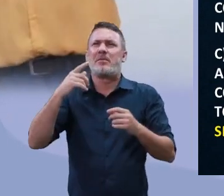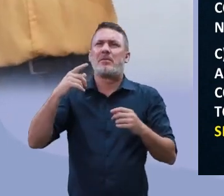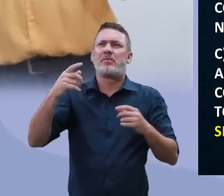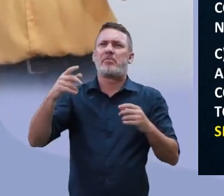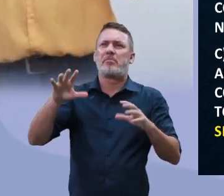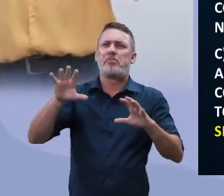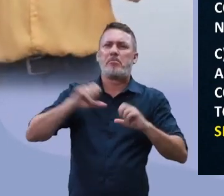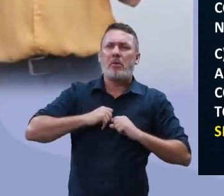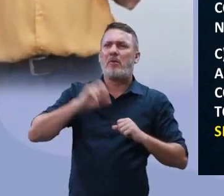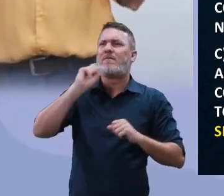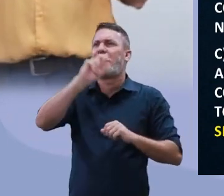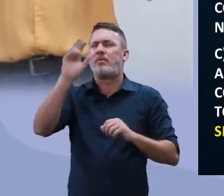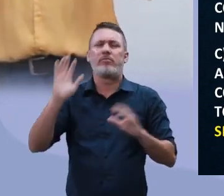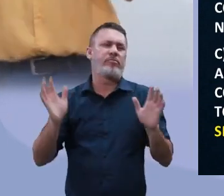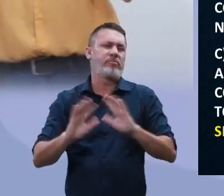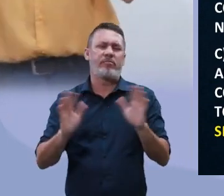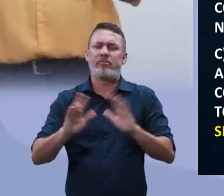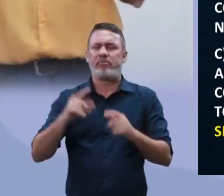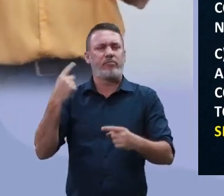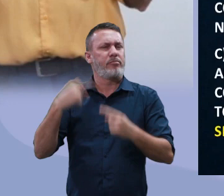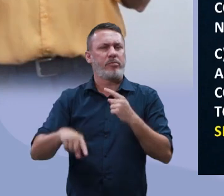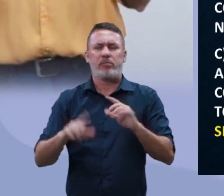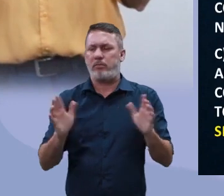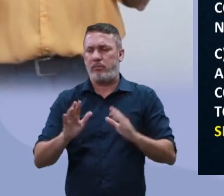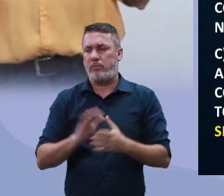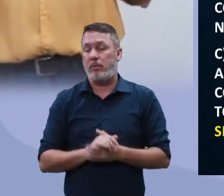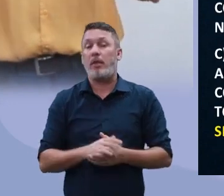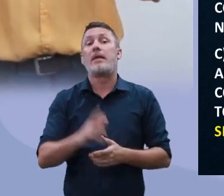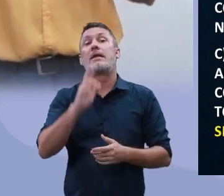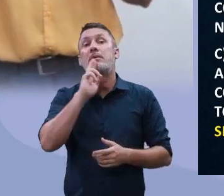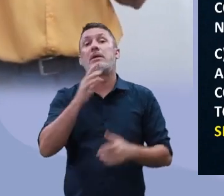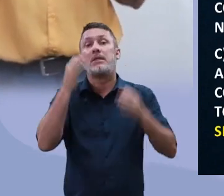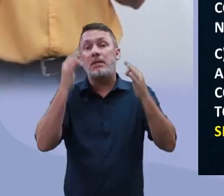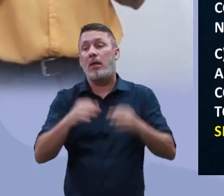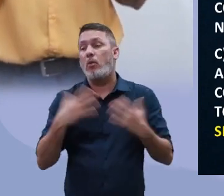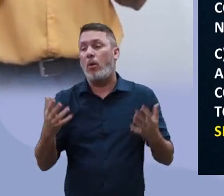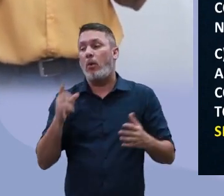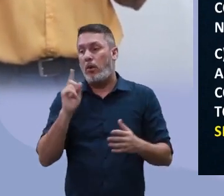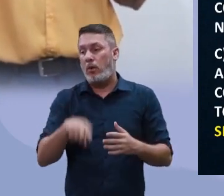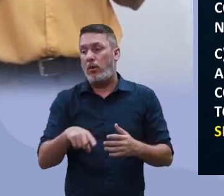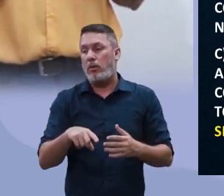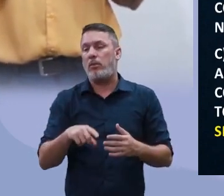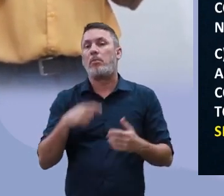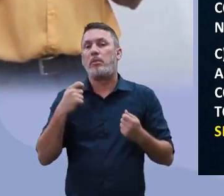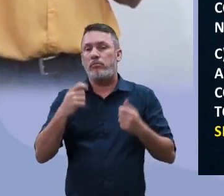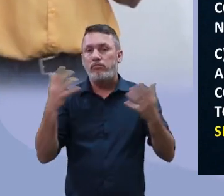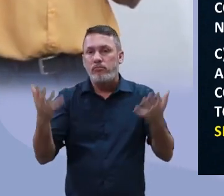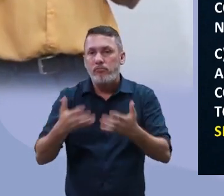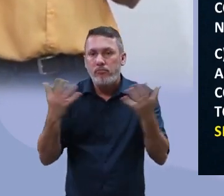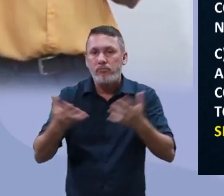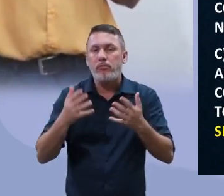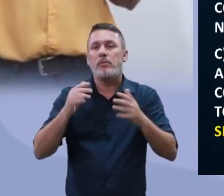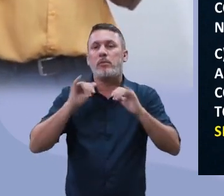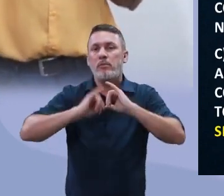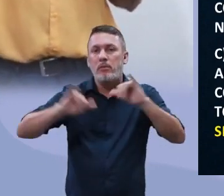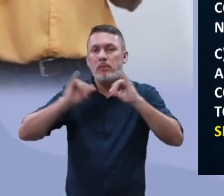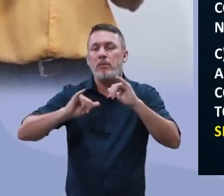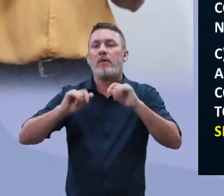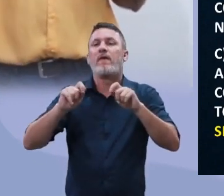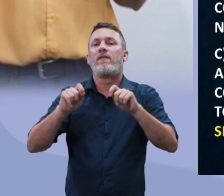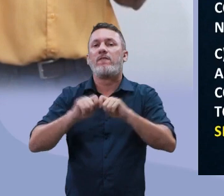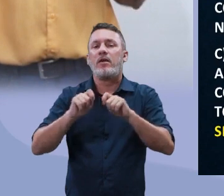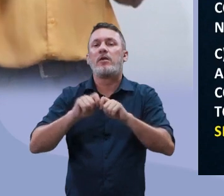não degradáveis, não, nada a ver. E aí o nosso gabaritozinho é o quê? Estimular a produção